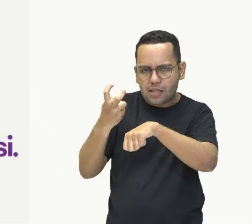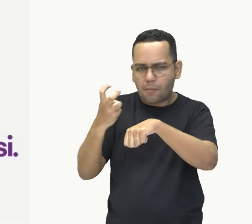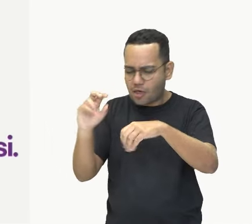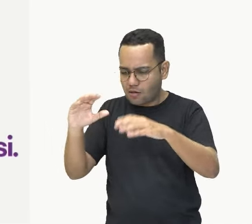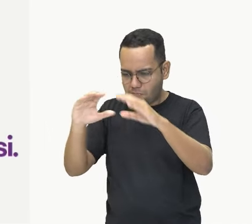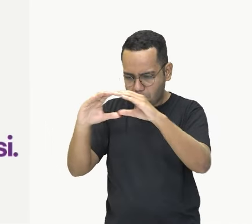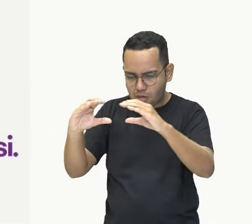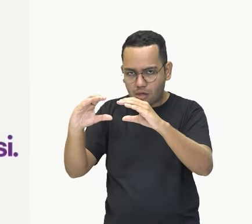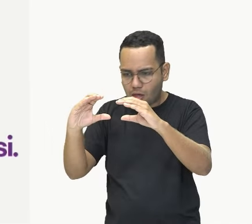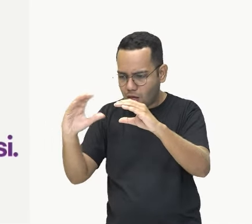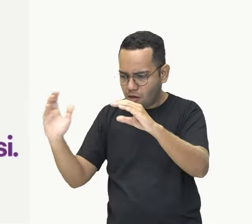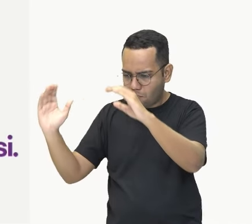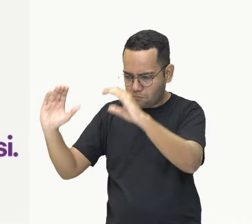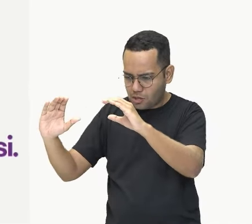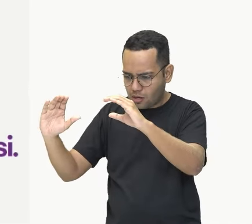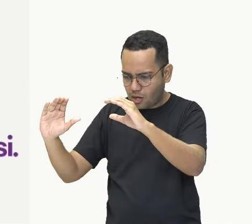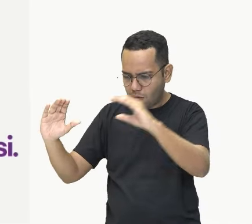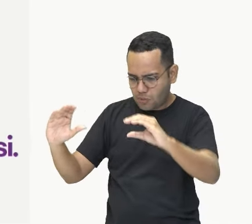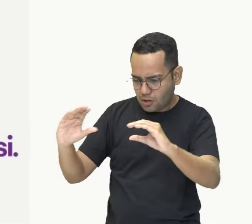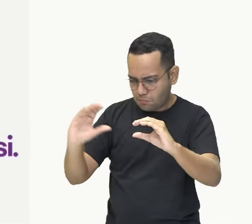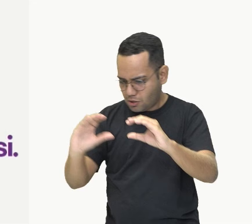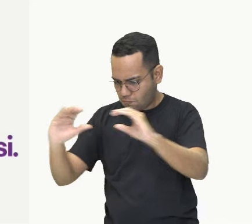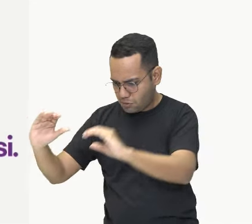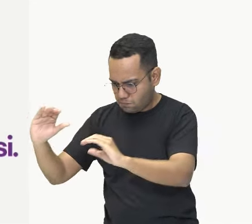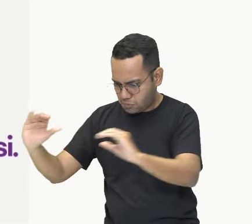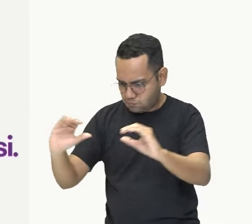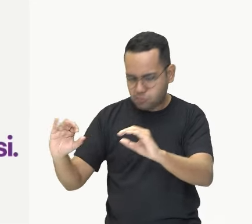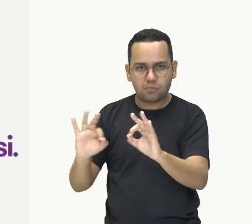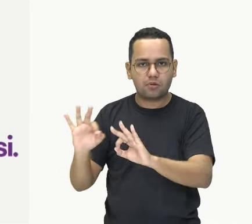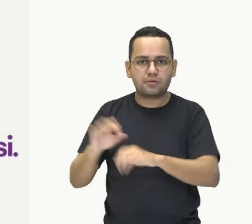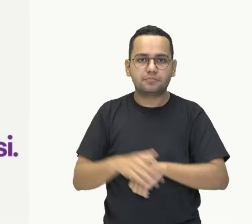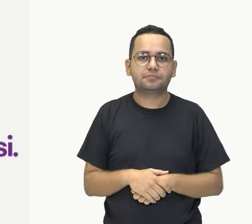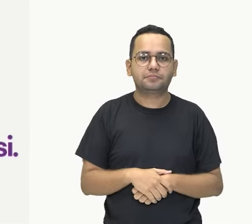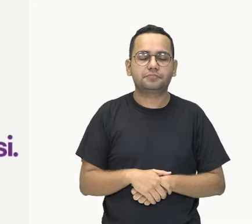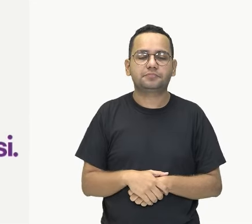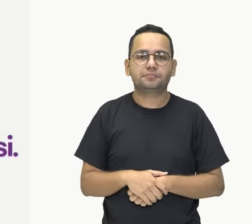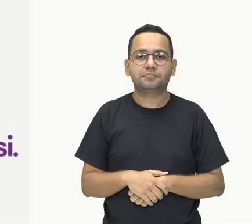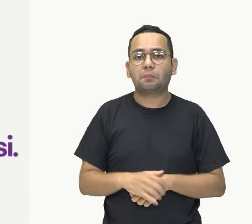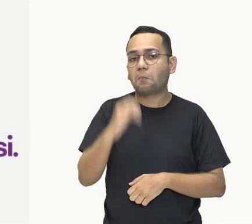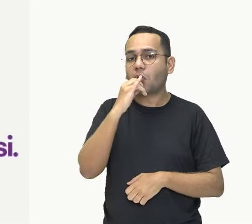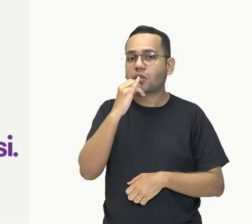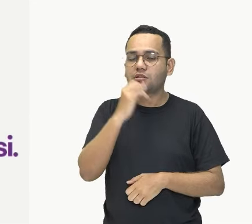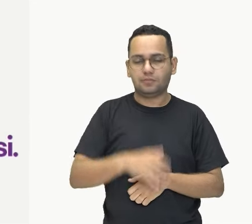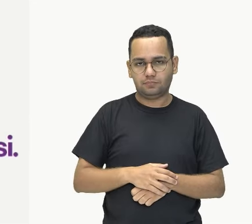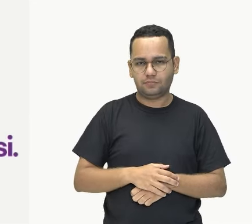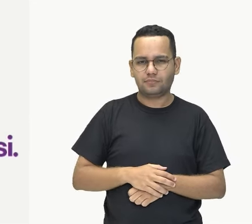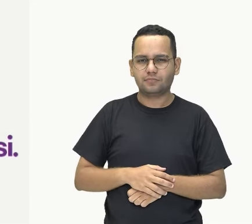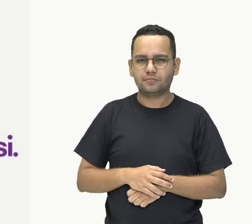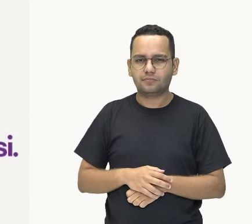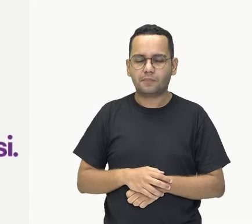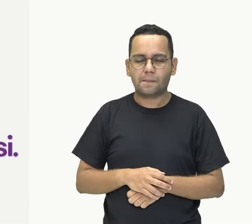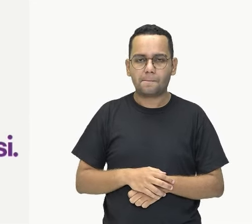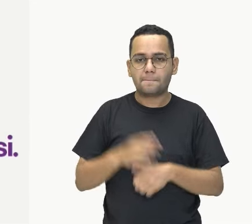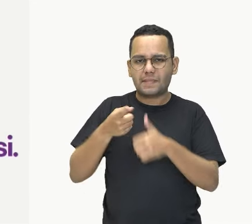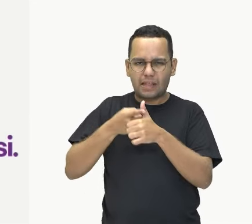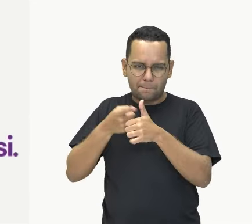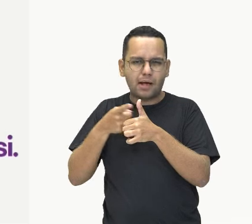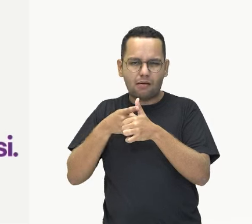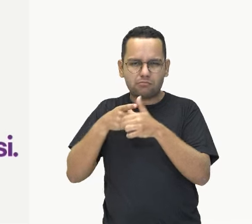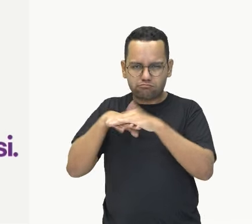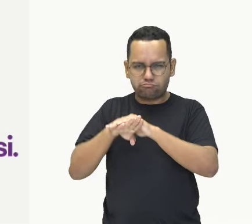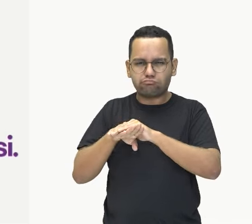de concreto. Tá? Uma caixa de sapato, ela tem o formato de um paralelepípedo. Tá